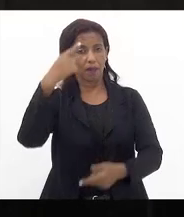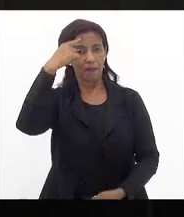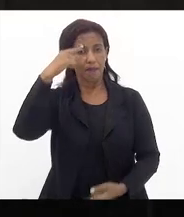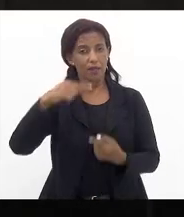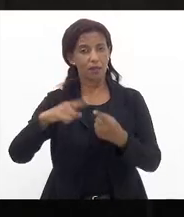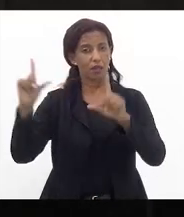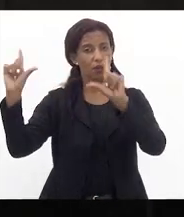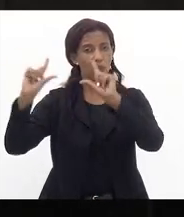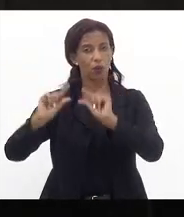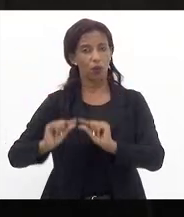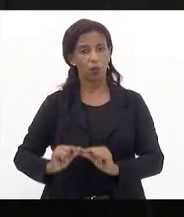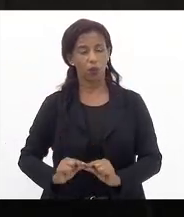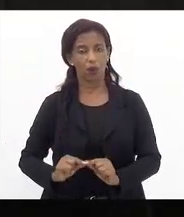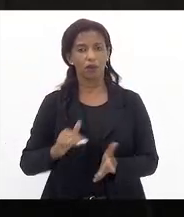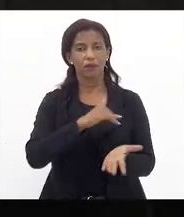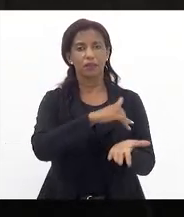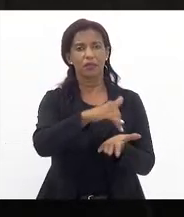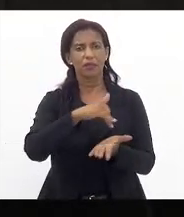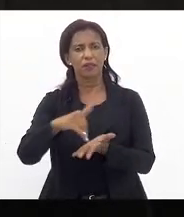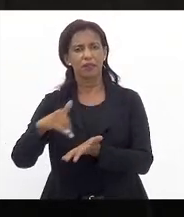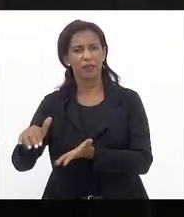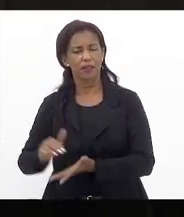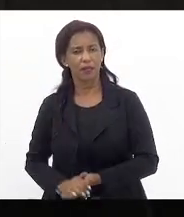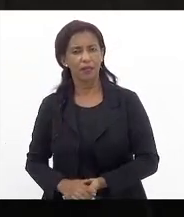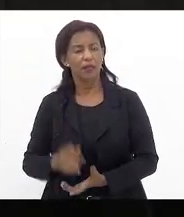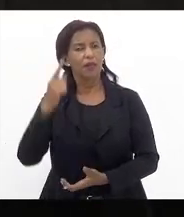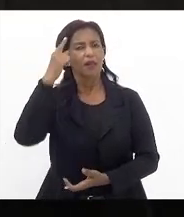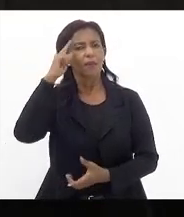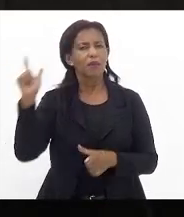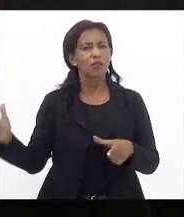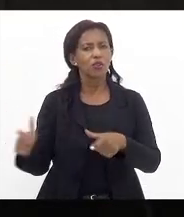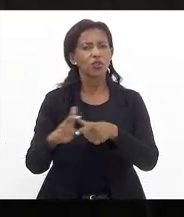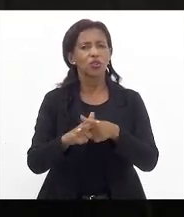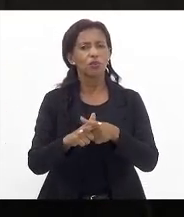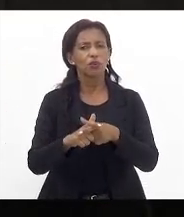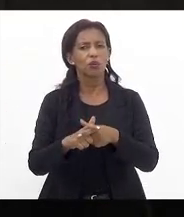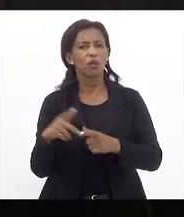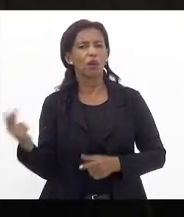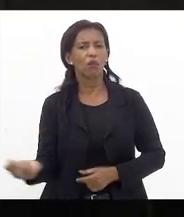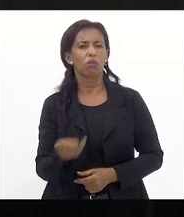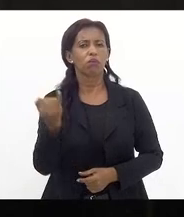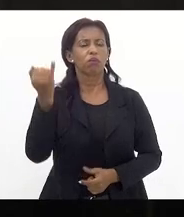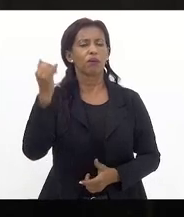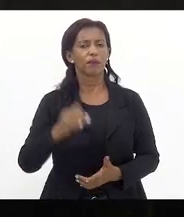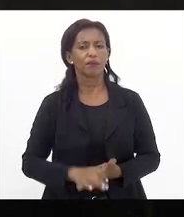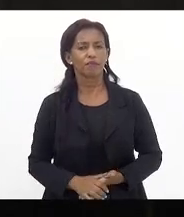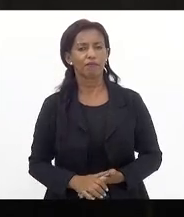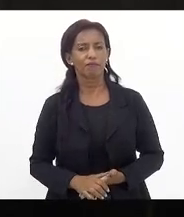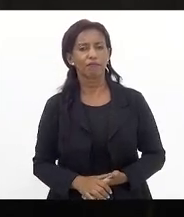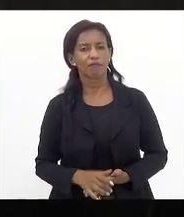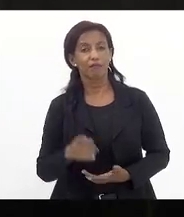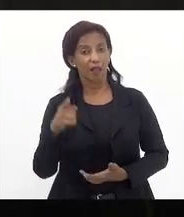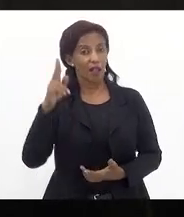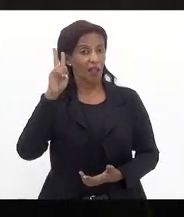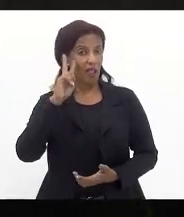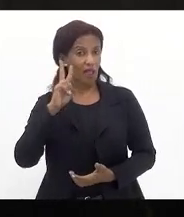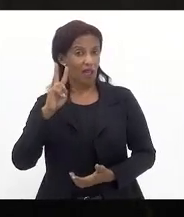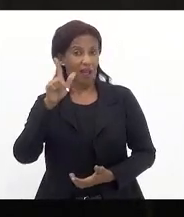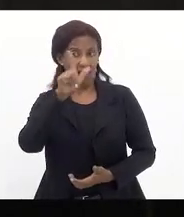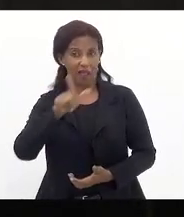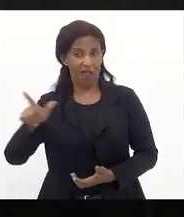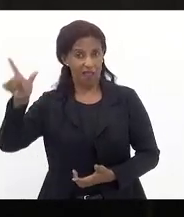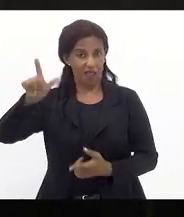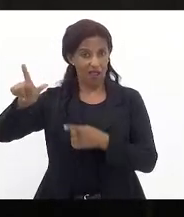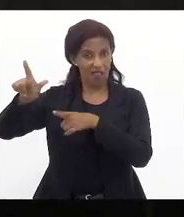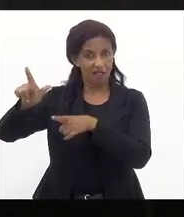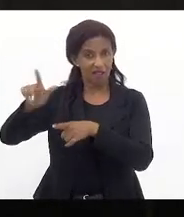na redução do número das secretarias, é pensar na redução dos privilégios, né? Reza a lenda que o senhor,